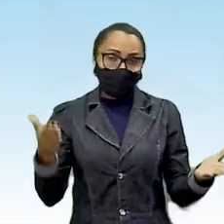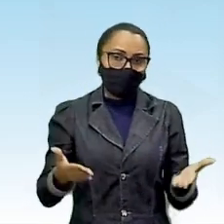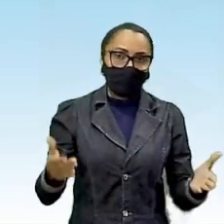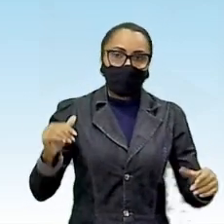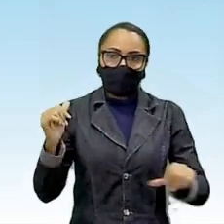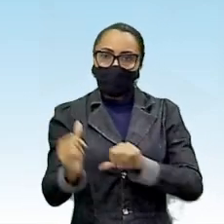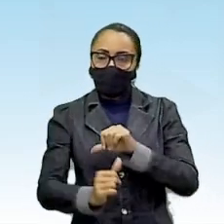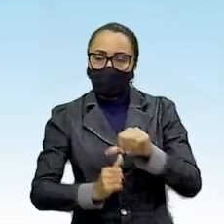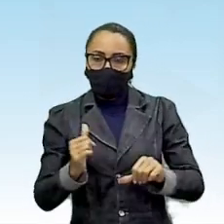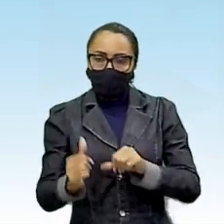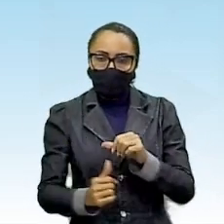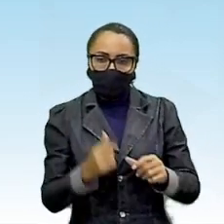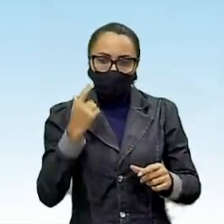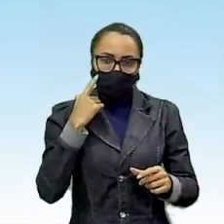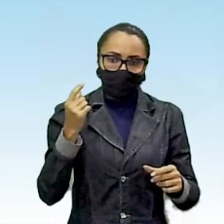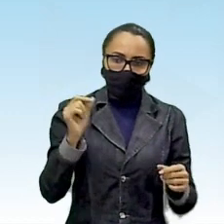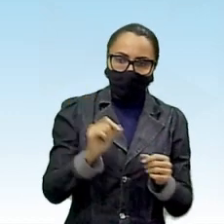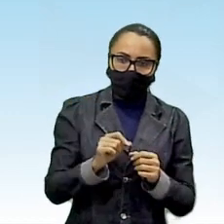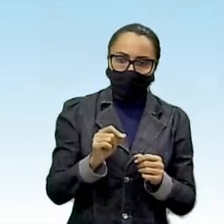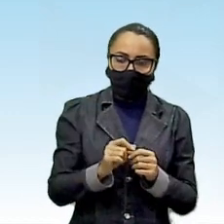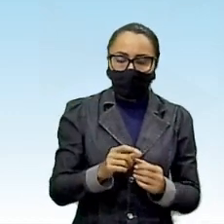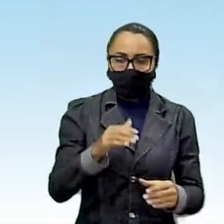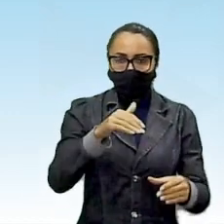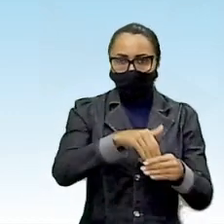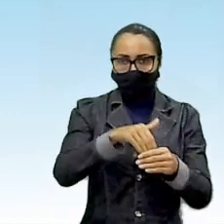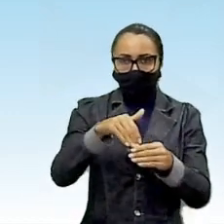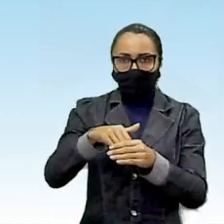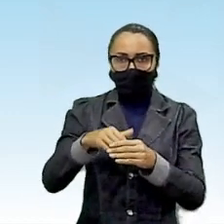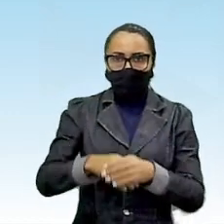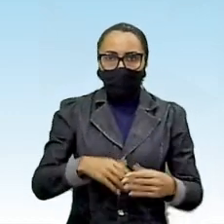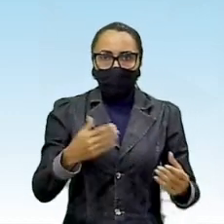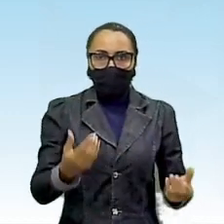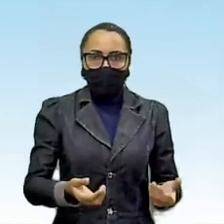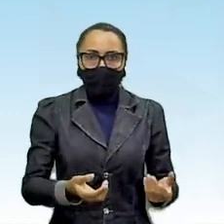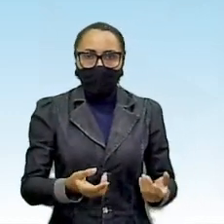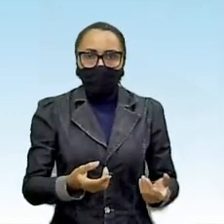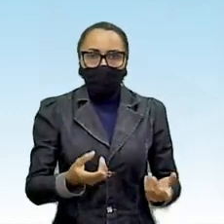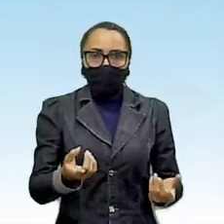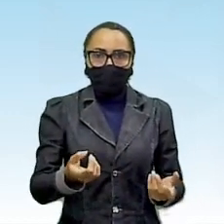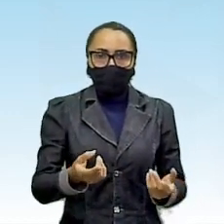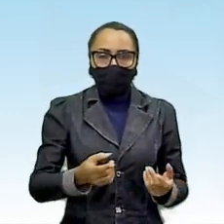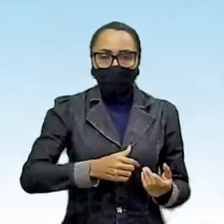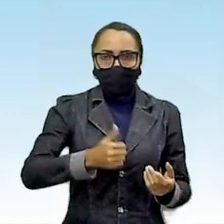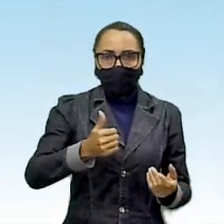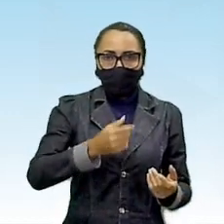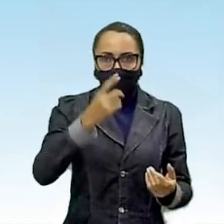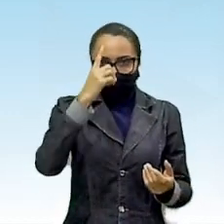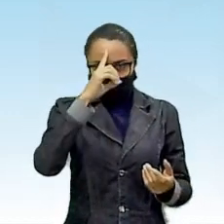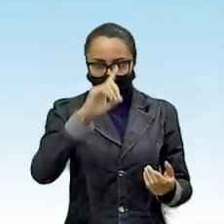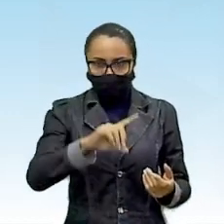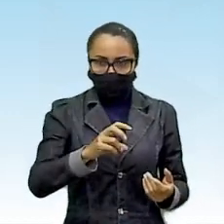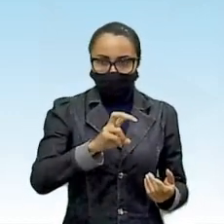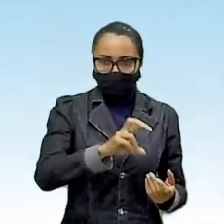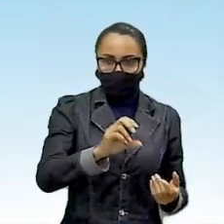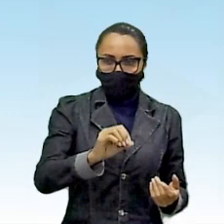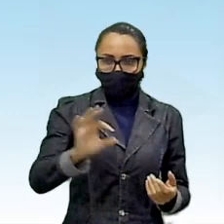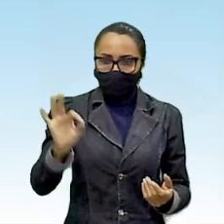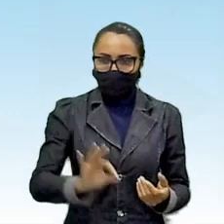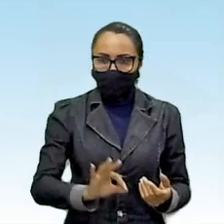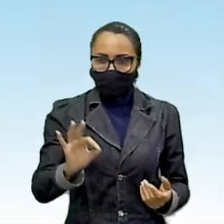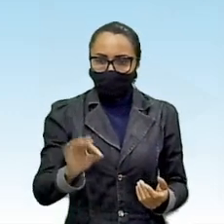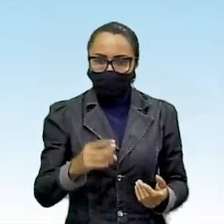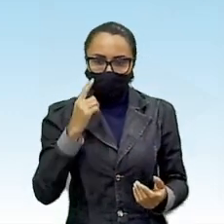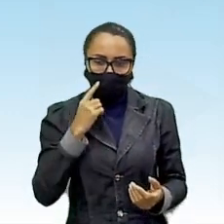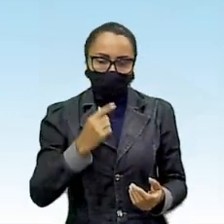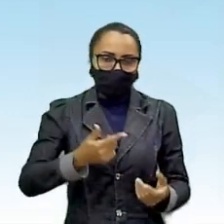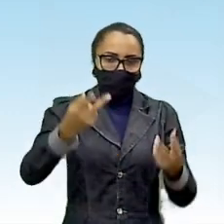então se a gente fizer a votação no primeiro dia e tiver menos de 50% dos trabalhadores votando, a gente vai para